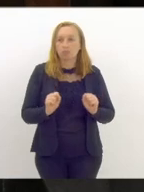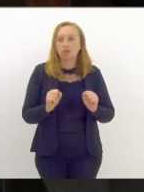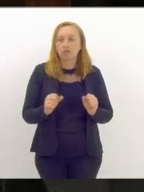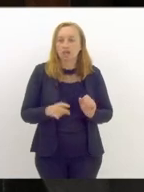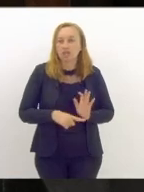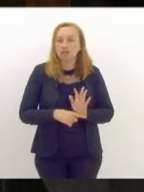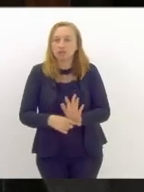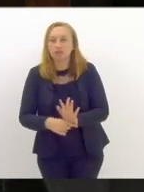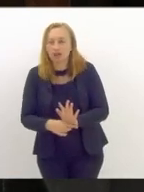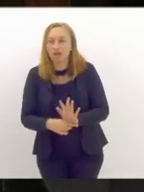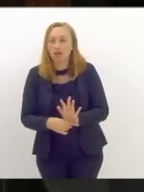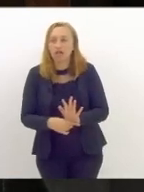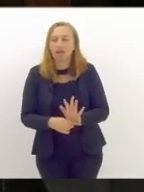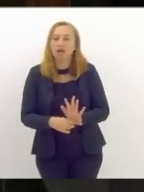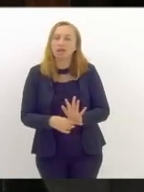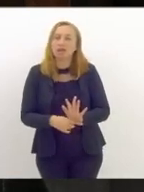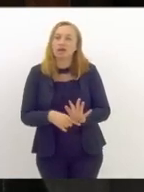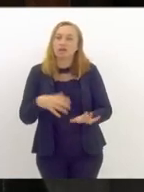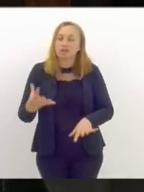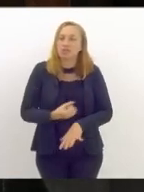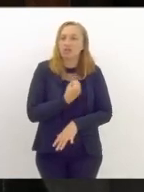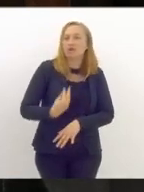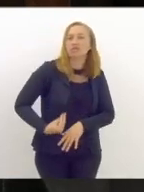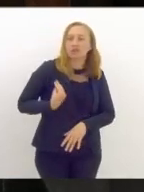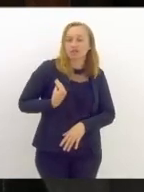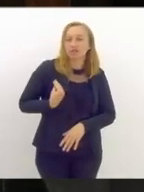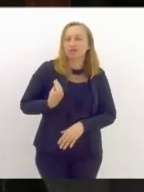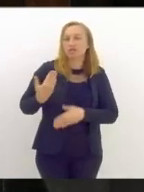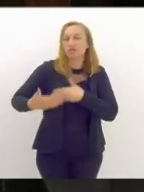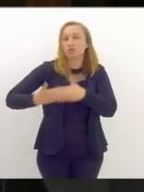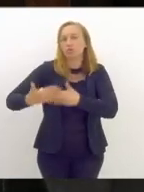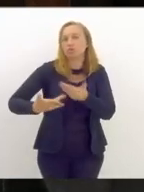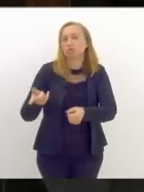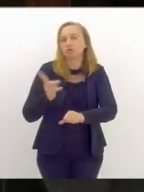ele tem uma capacidade de salvar muitas vidas, e o Luizinho fez isso ao longo do tempo.